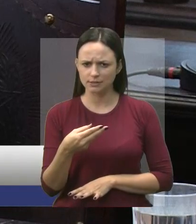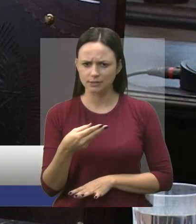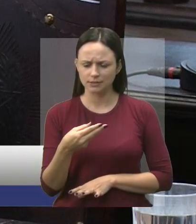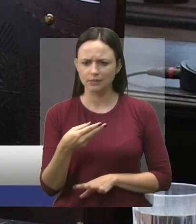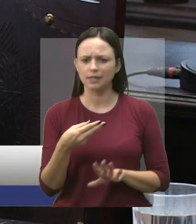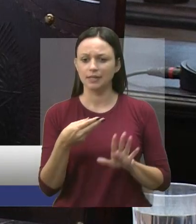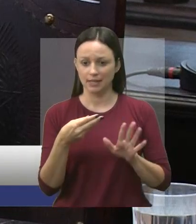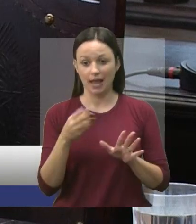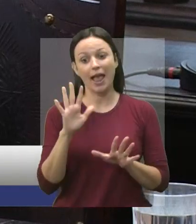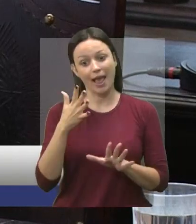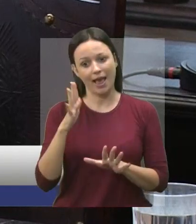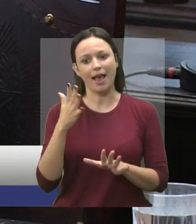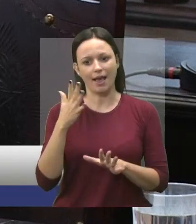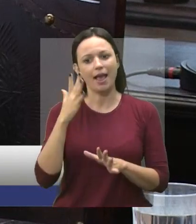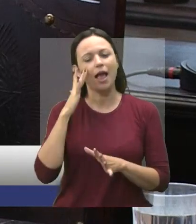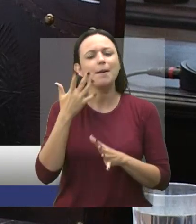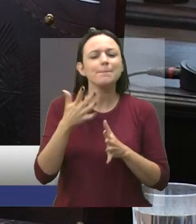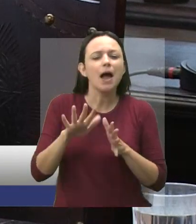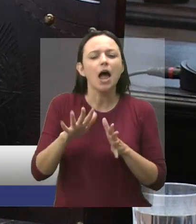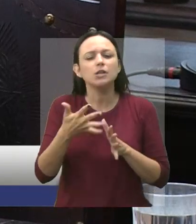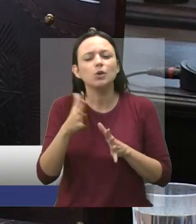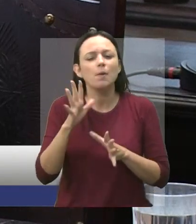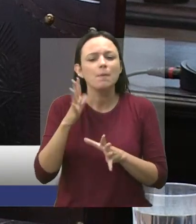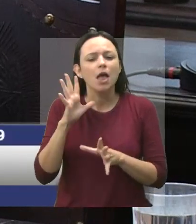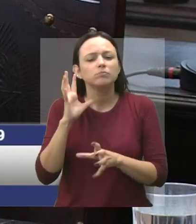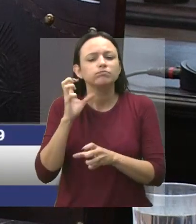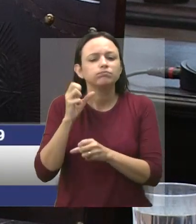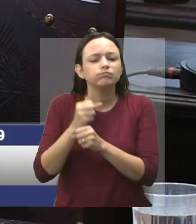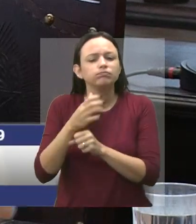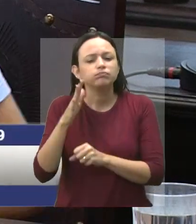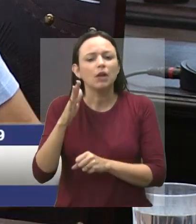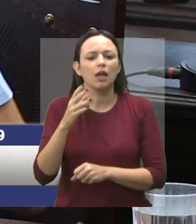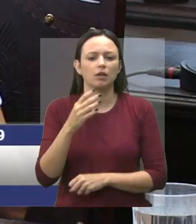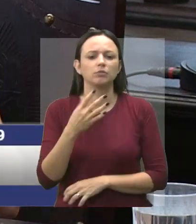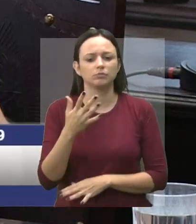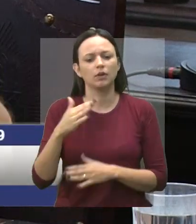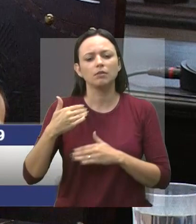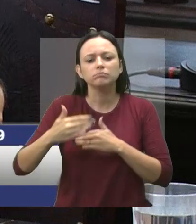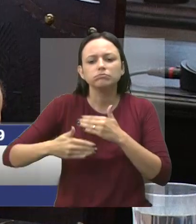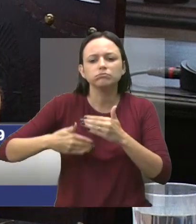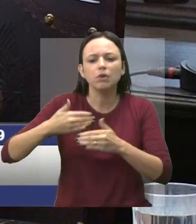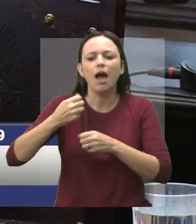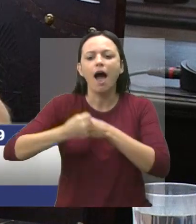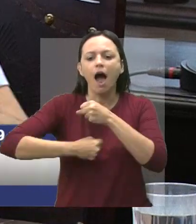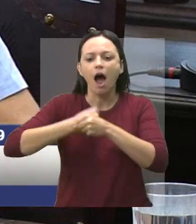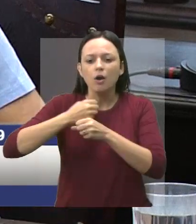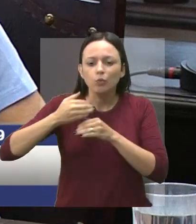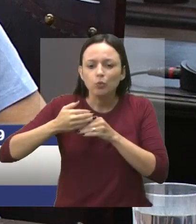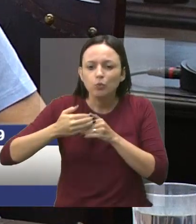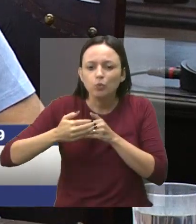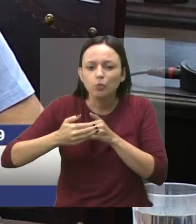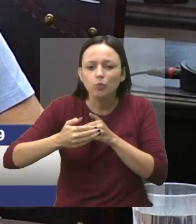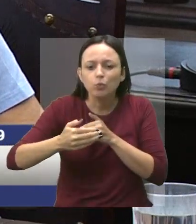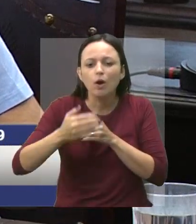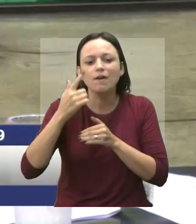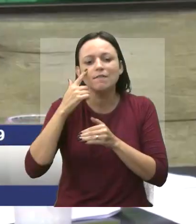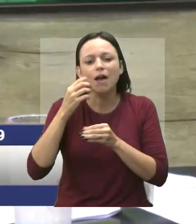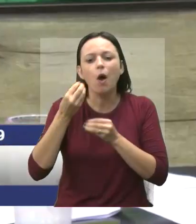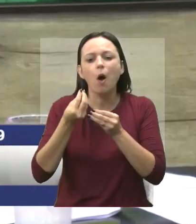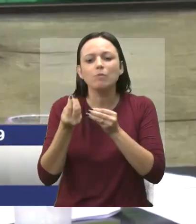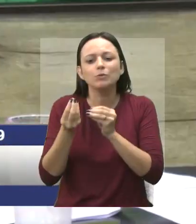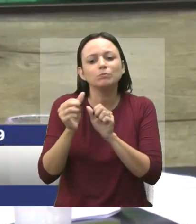O estimado, né? Estimado. Porque no decorrer do ano a gente vai readequando